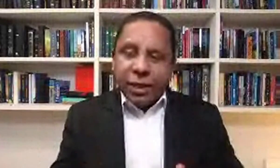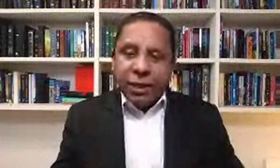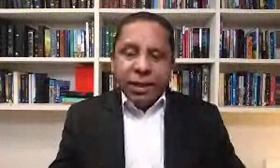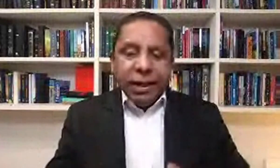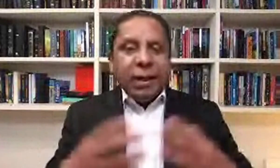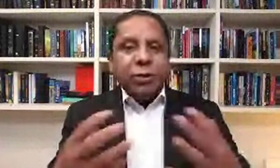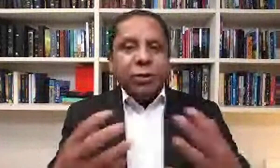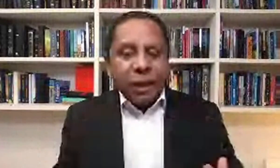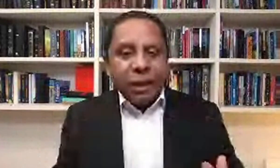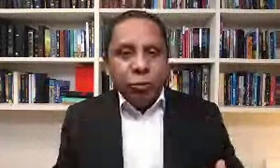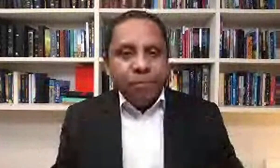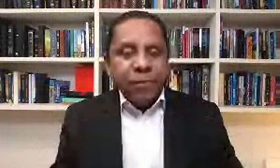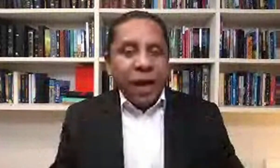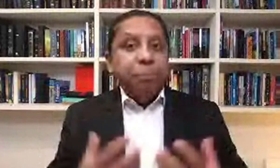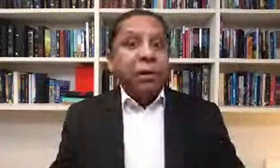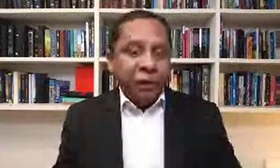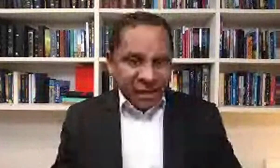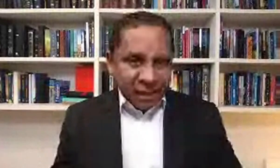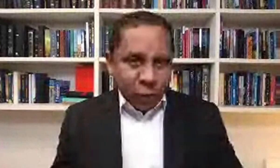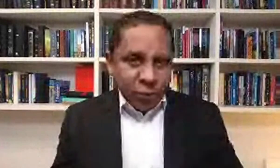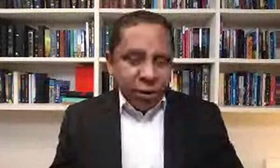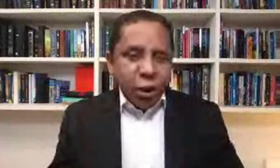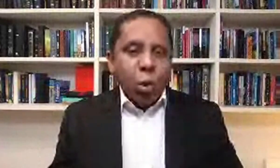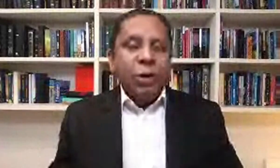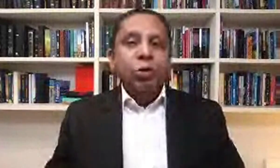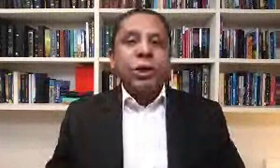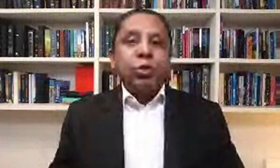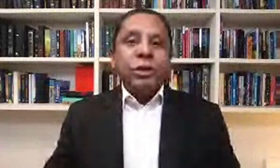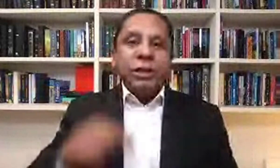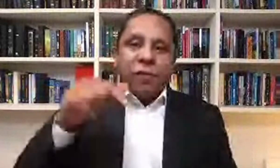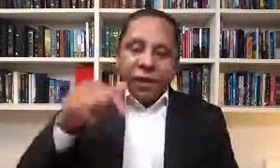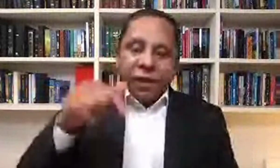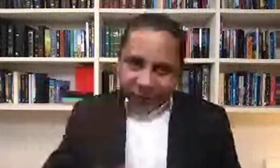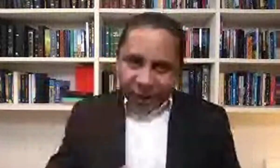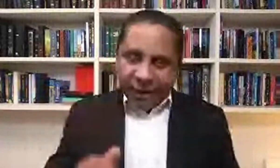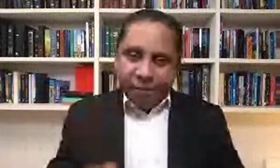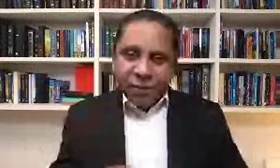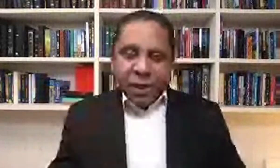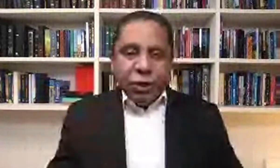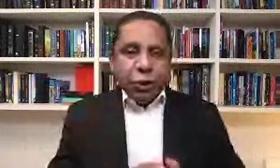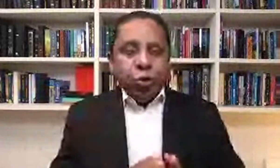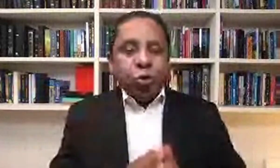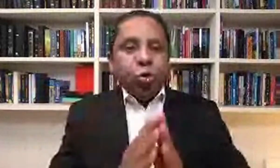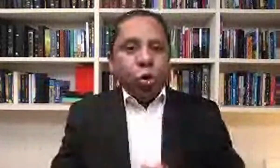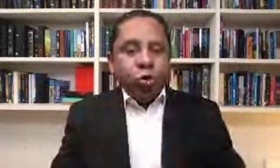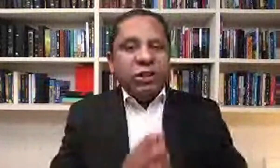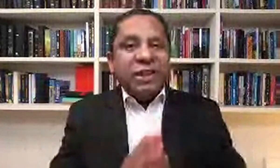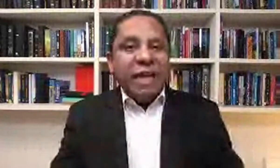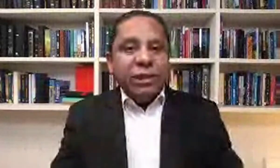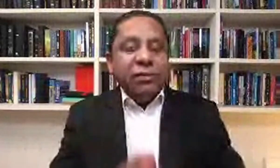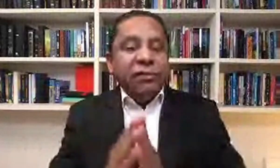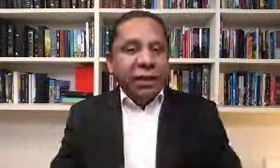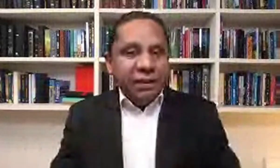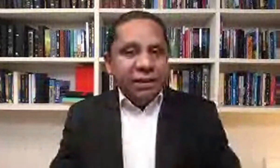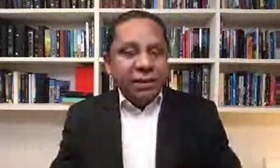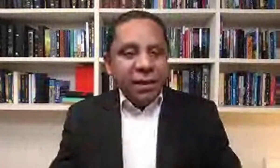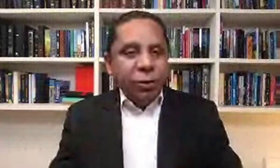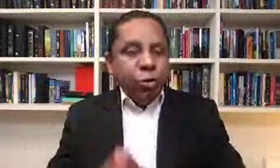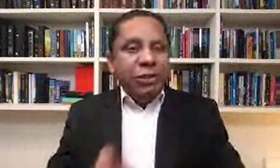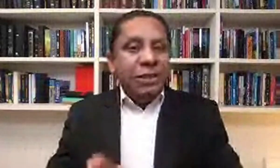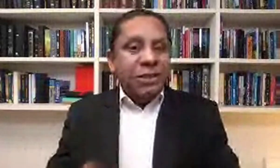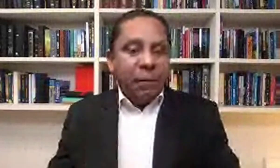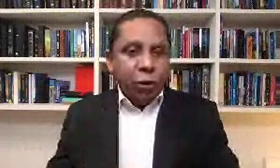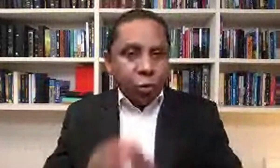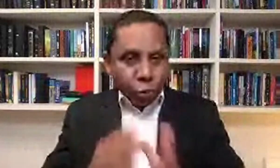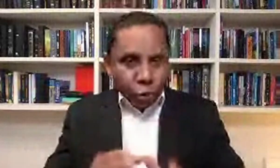está relacionado à perfeição. Quando Jesus esteve aqui na Terra, Jesus curou sete vezes